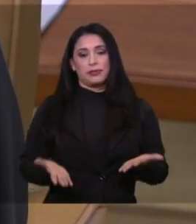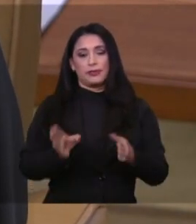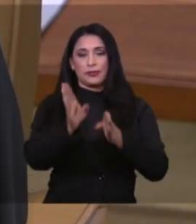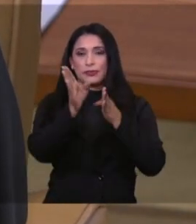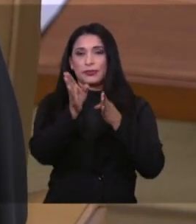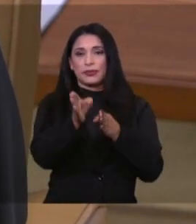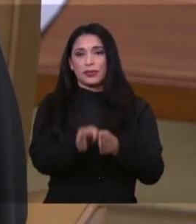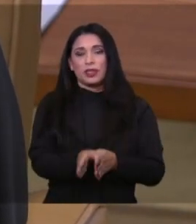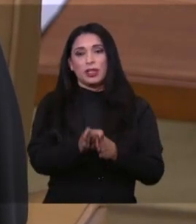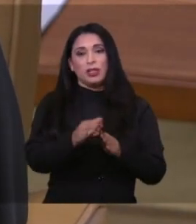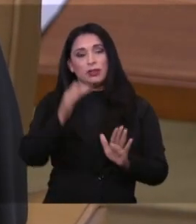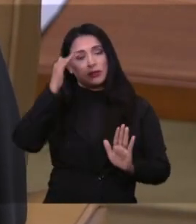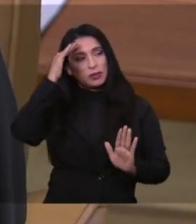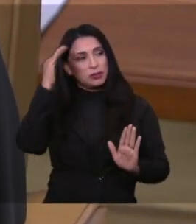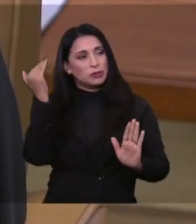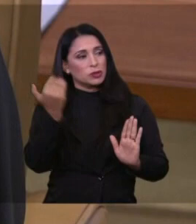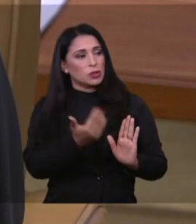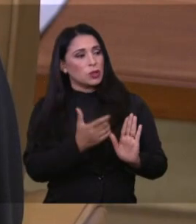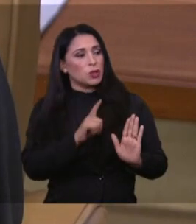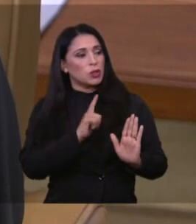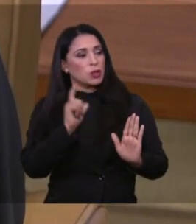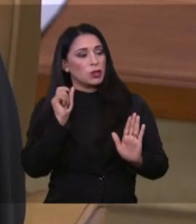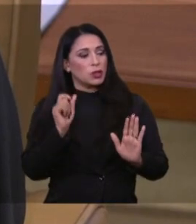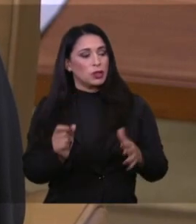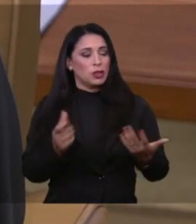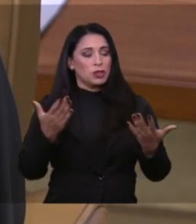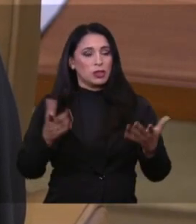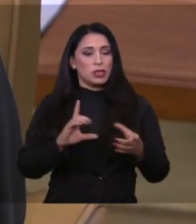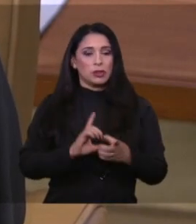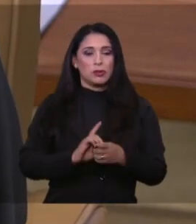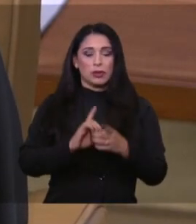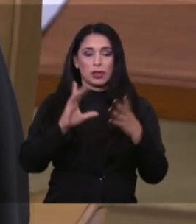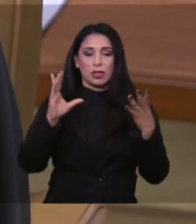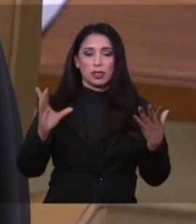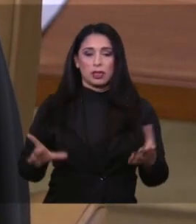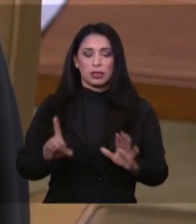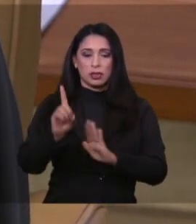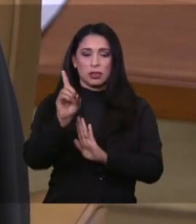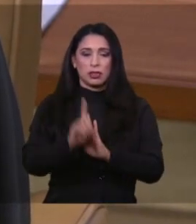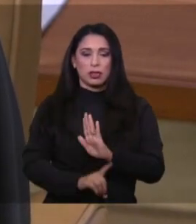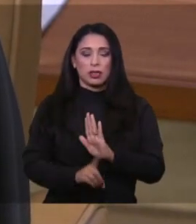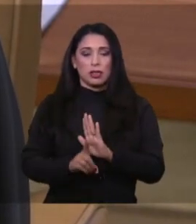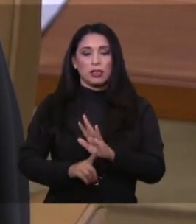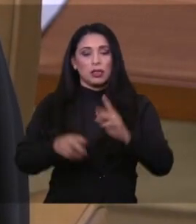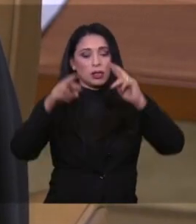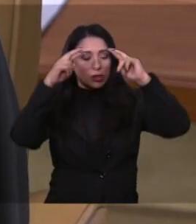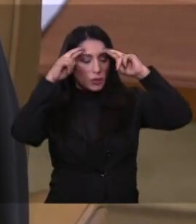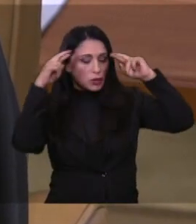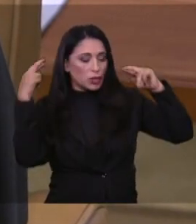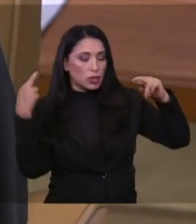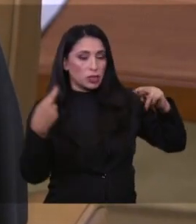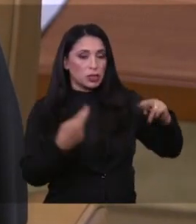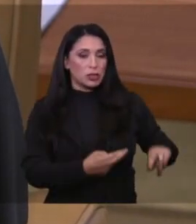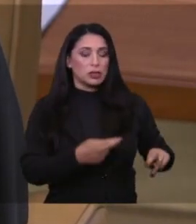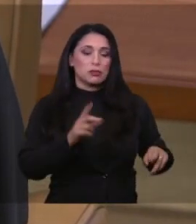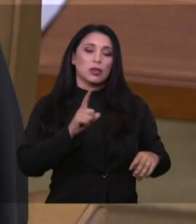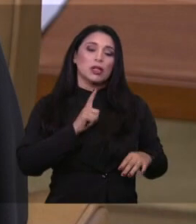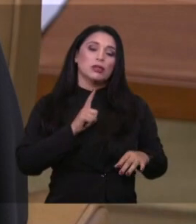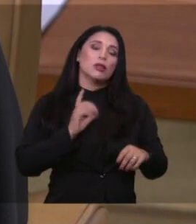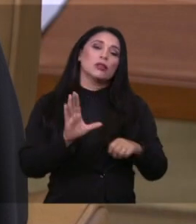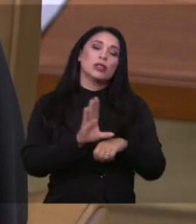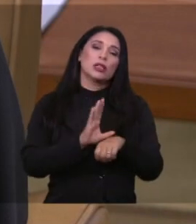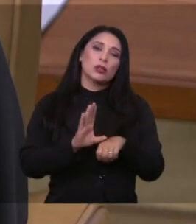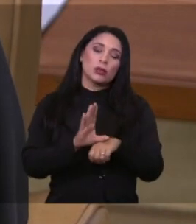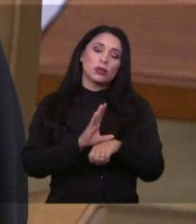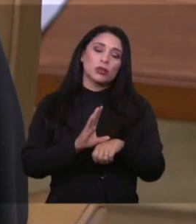dos postulados em que se fundam o Estado Democrático de Direito e para o devido respeito à cláusula